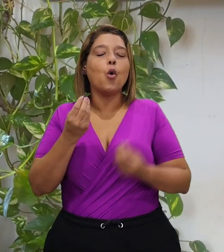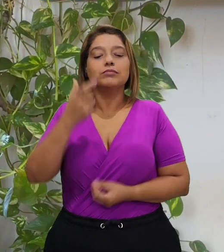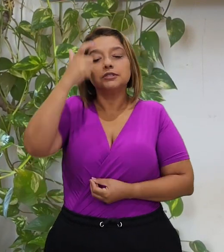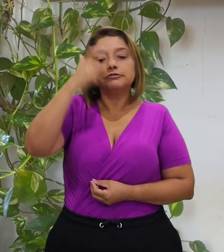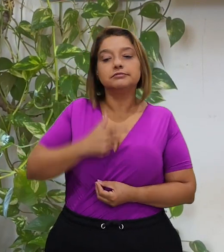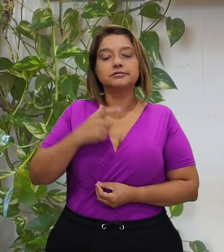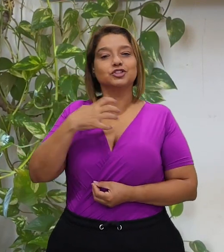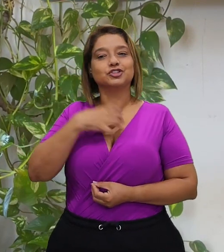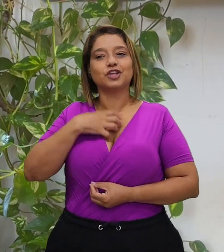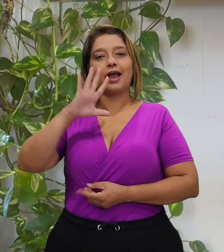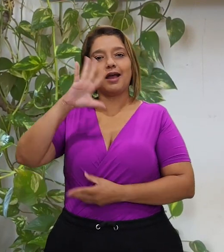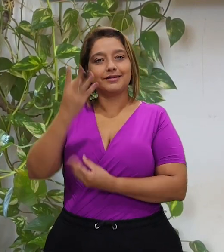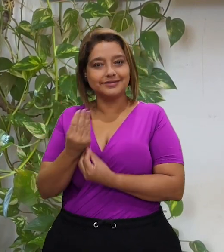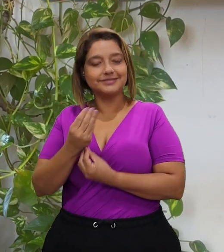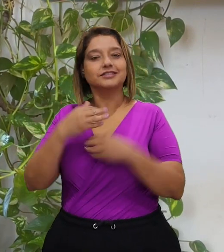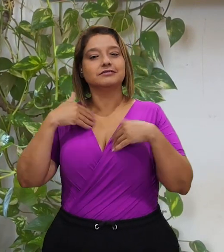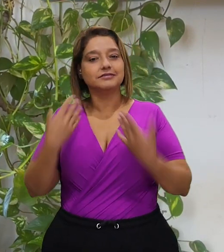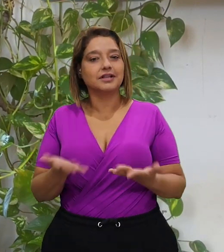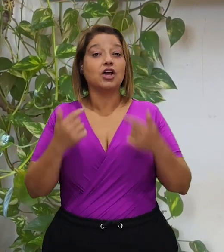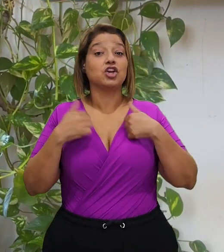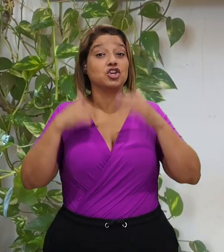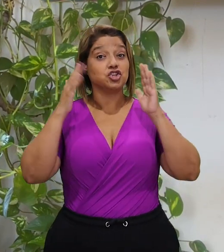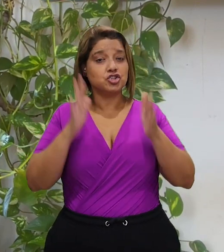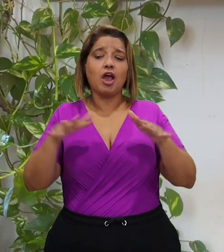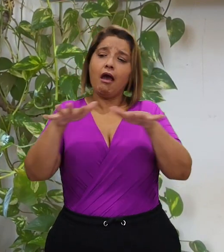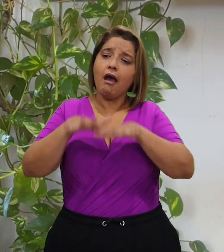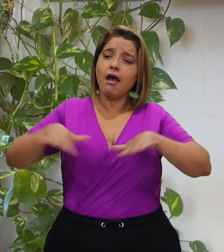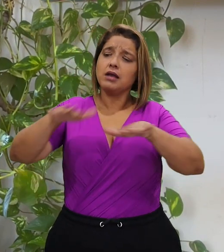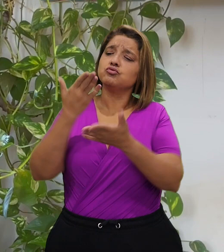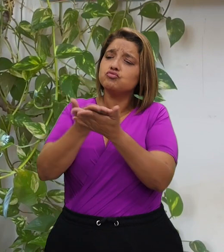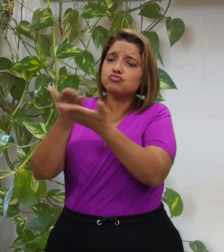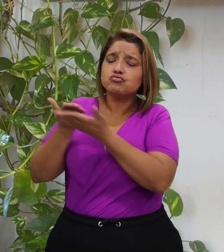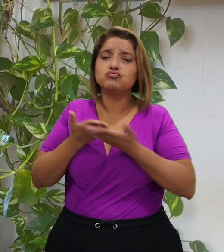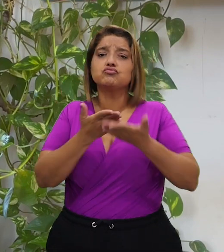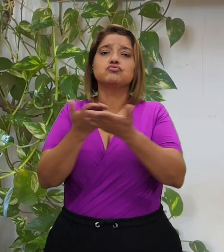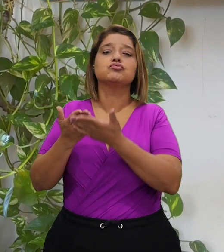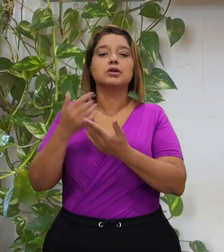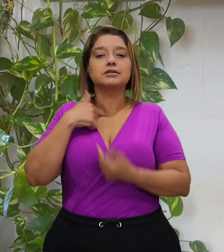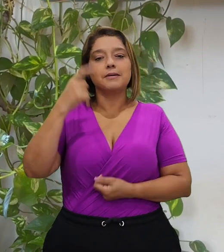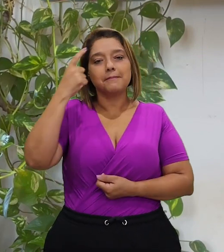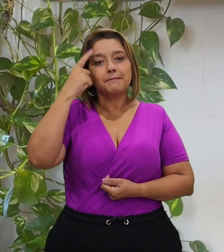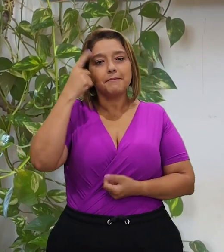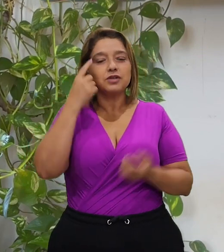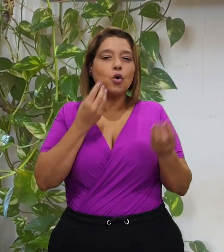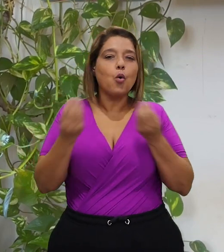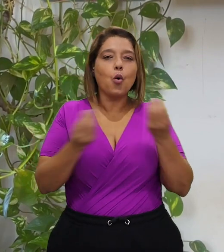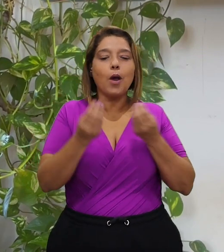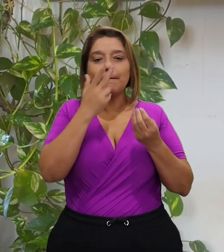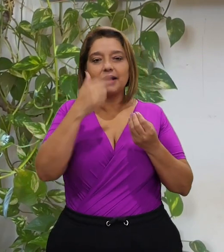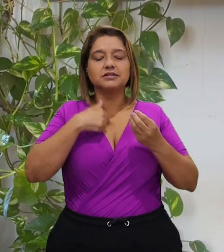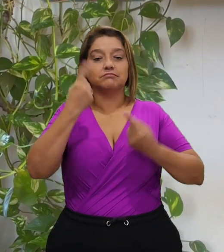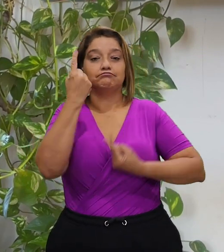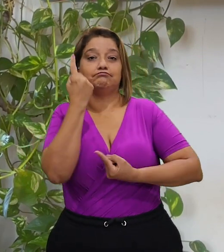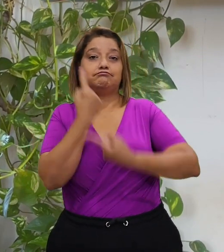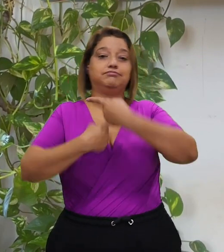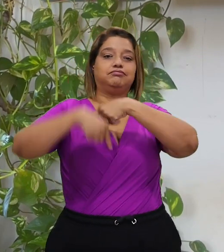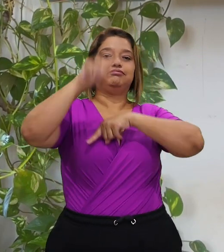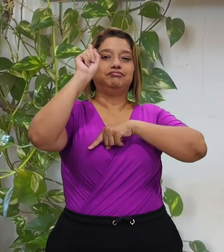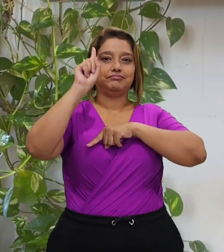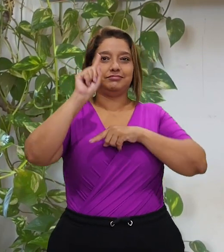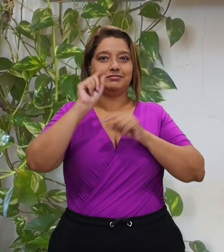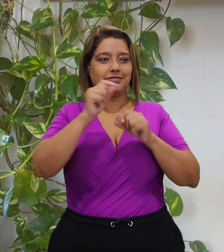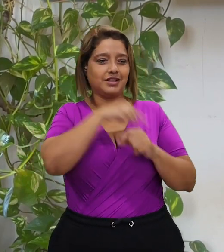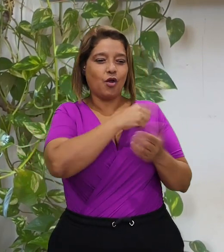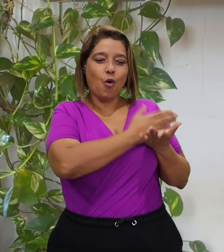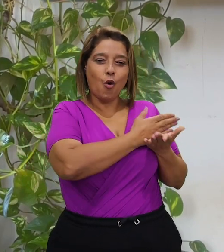aqui um pouquinho nessa questão do ser artista, né? Porque depois que eu já estava na universidade, já estava estudando, e fazendo, assim,